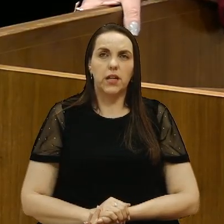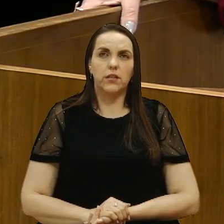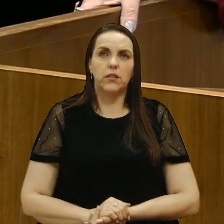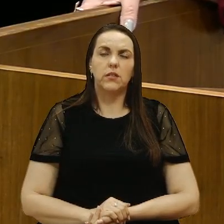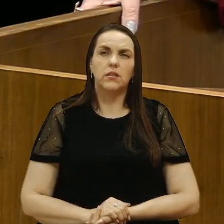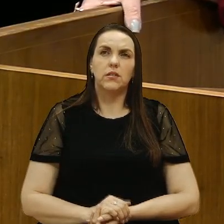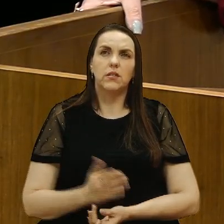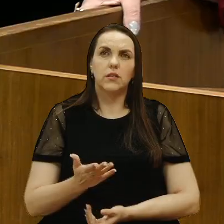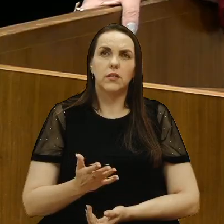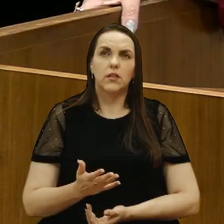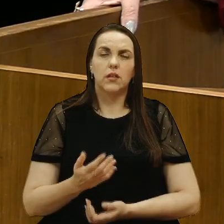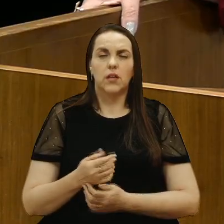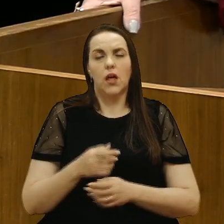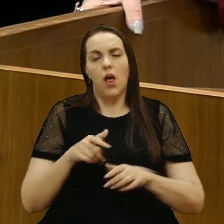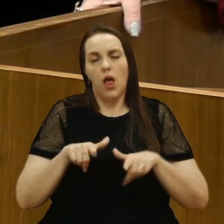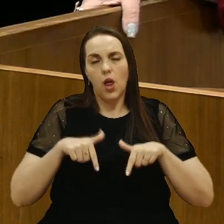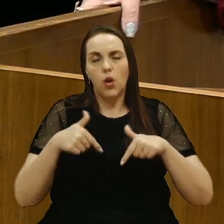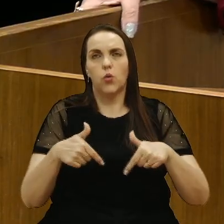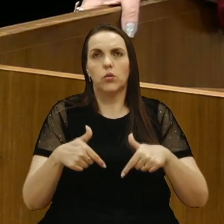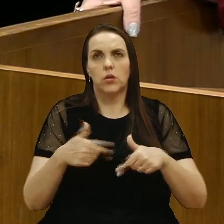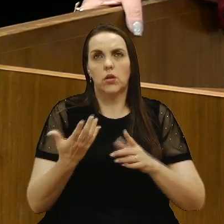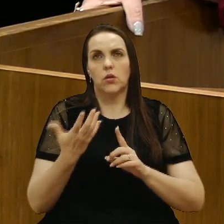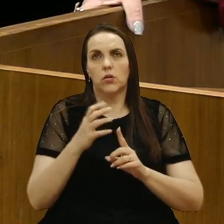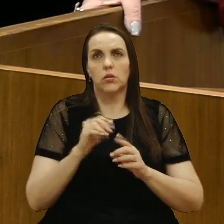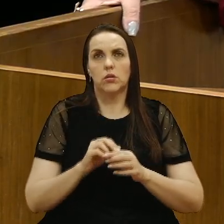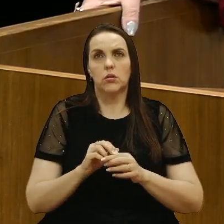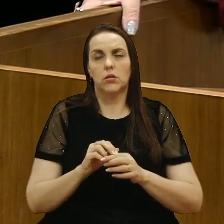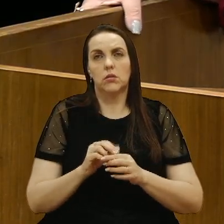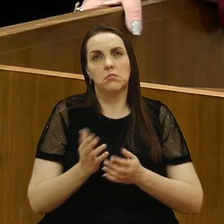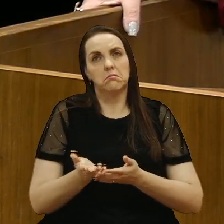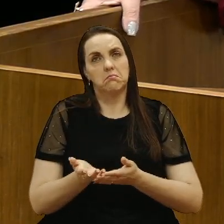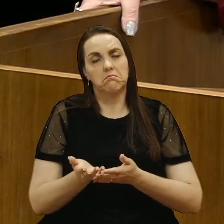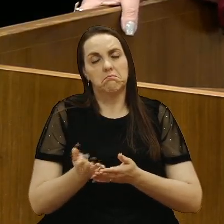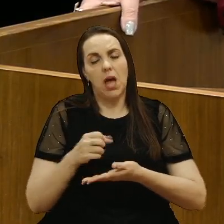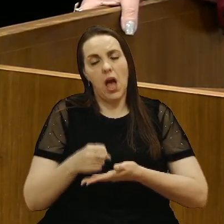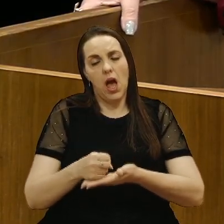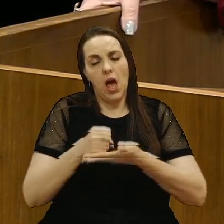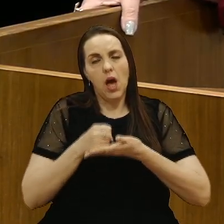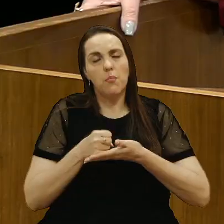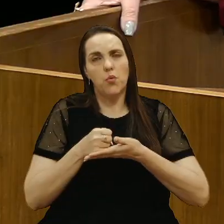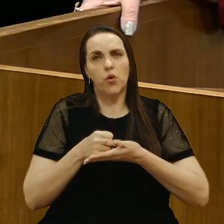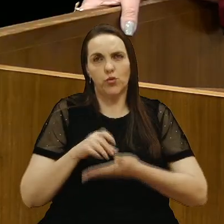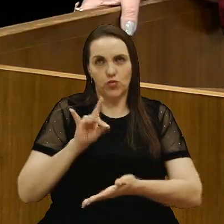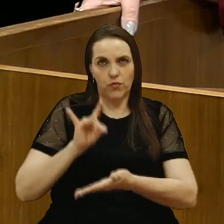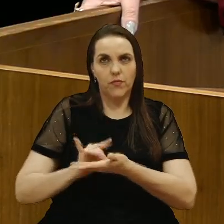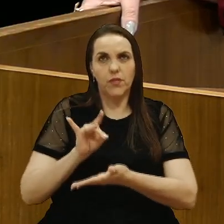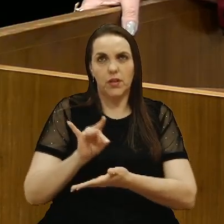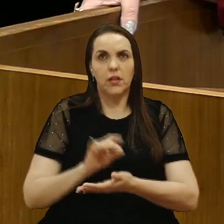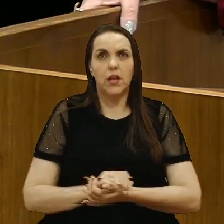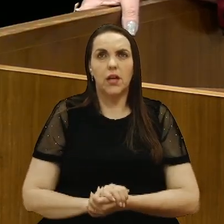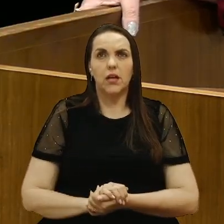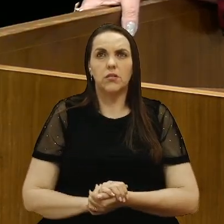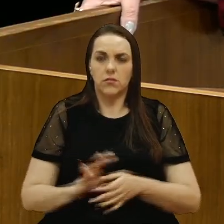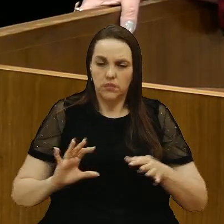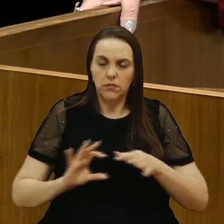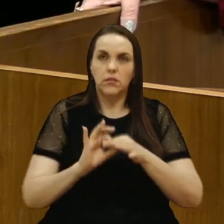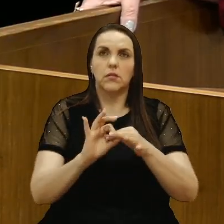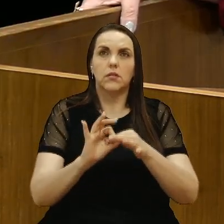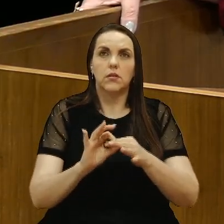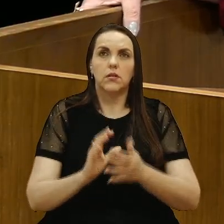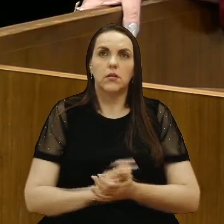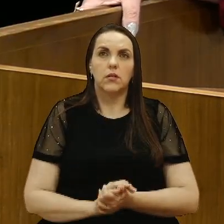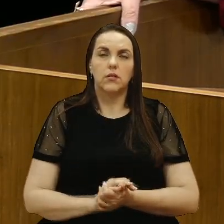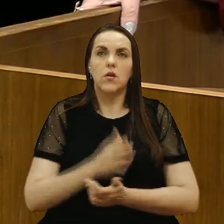luta contra a opressão das mulheres, nós precisamos do apoio efetivo e do engajamento efetivo dos